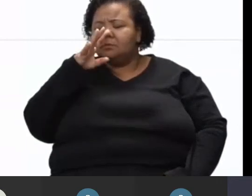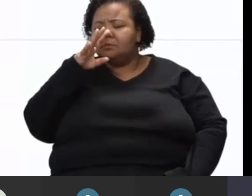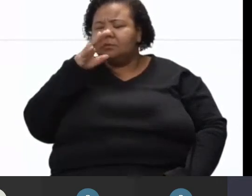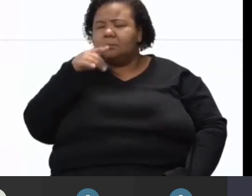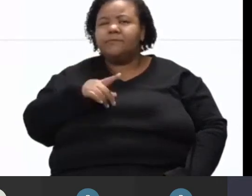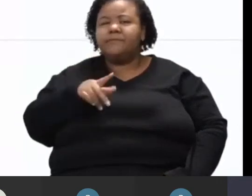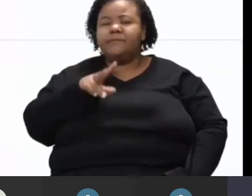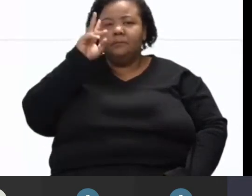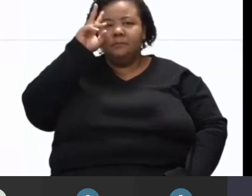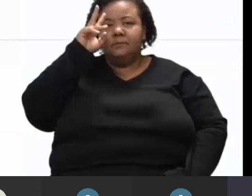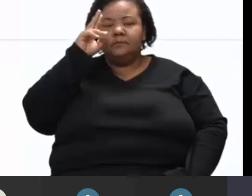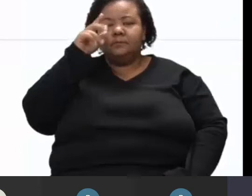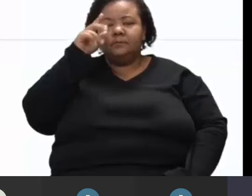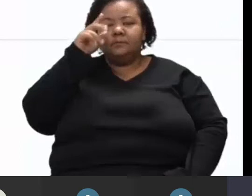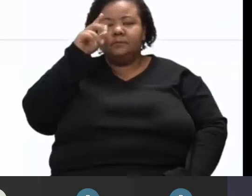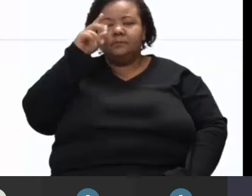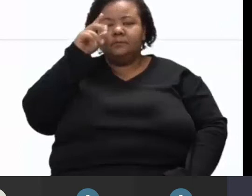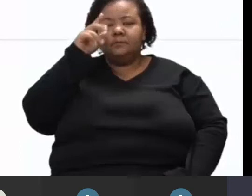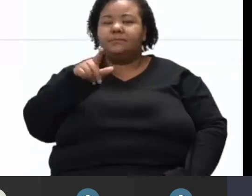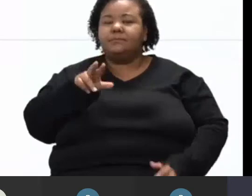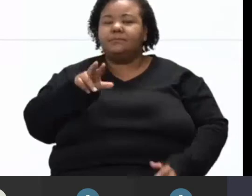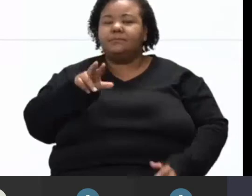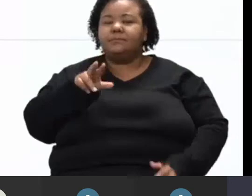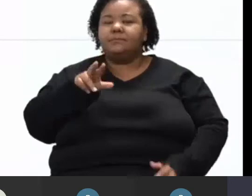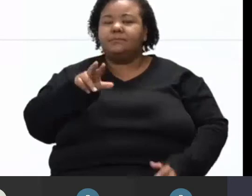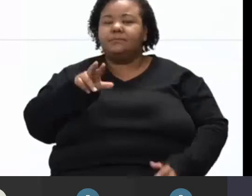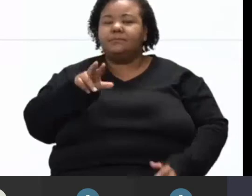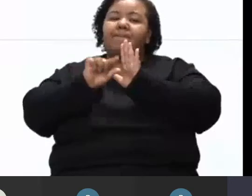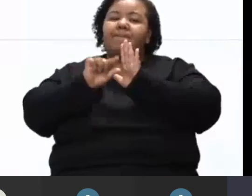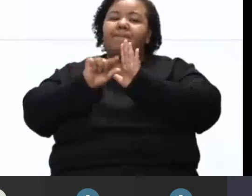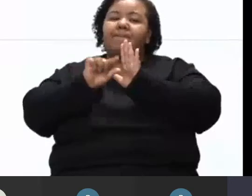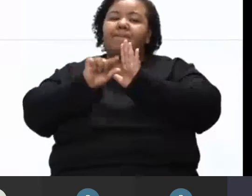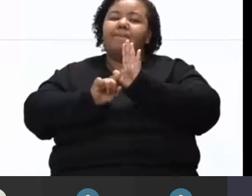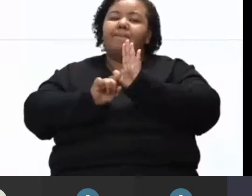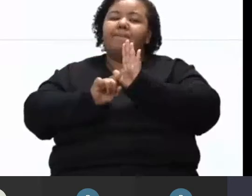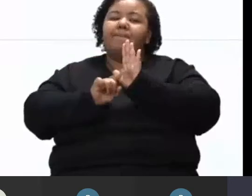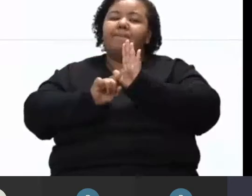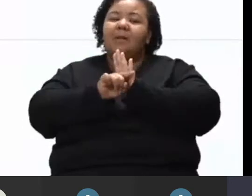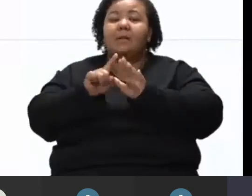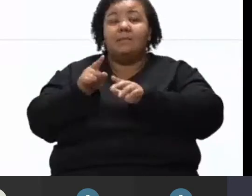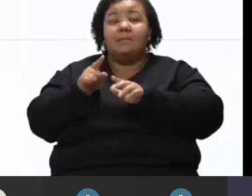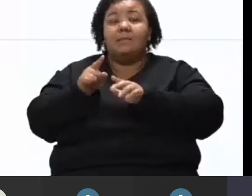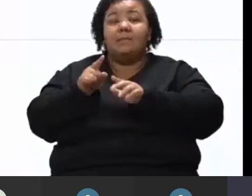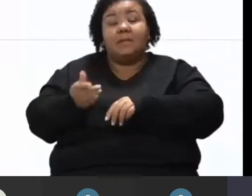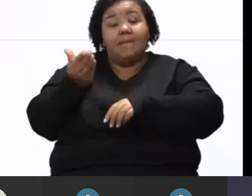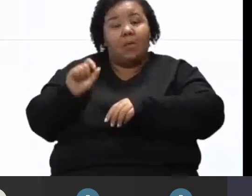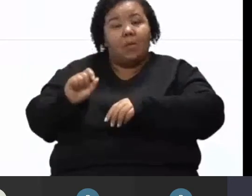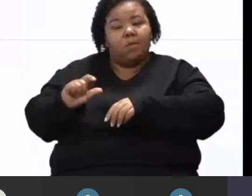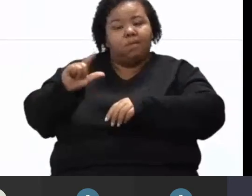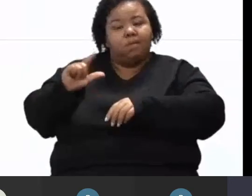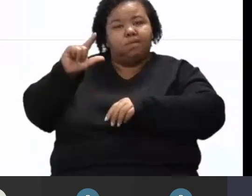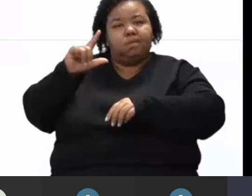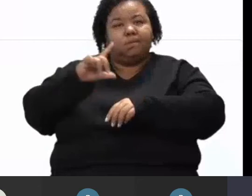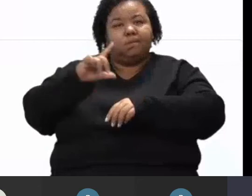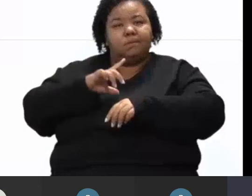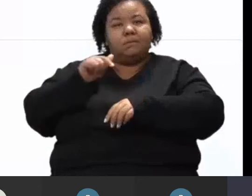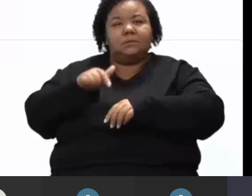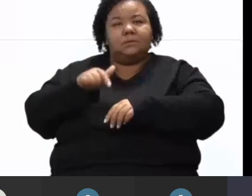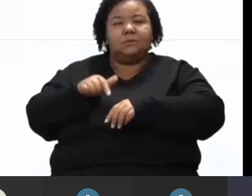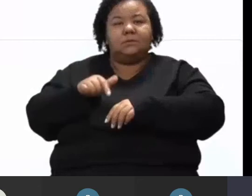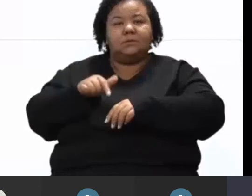microscópio? Ela lembra um pouquinho uma bactéria, só que ela é muito maior que uma bactéria, tá? Então, veja aqui que nós